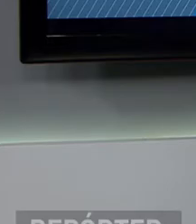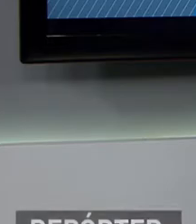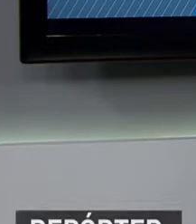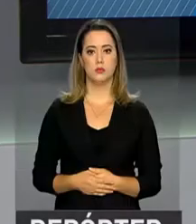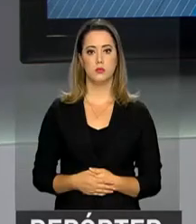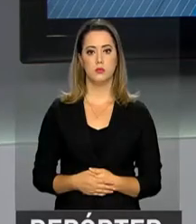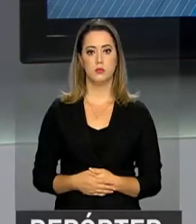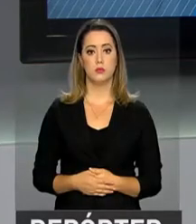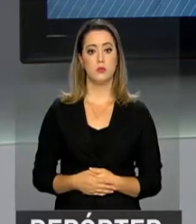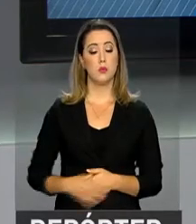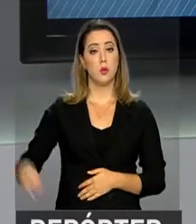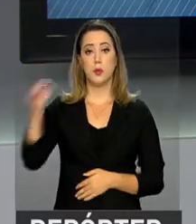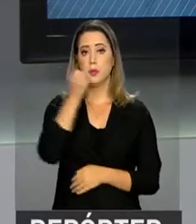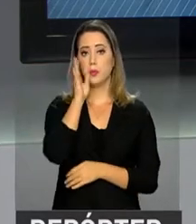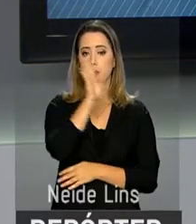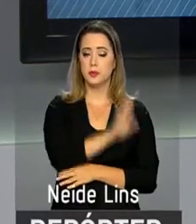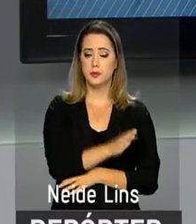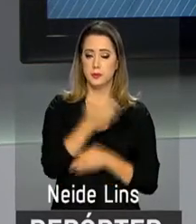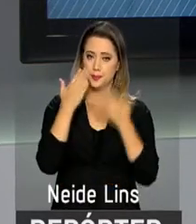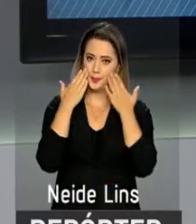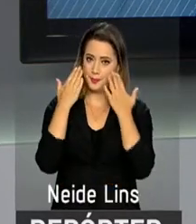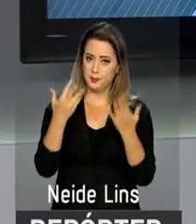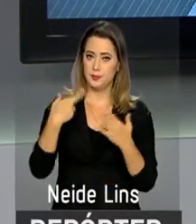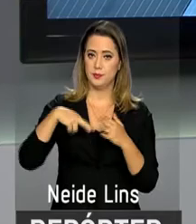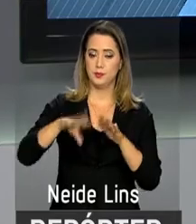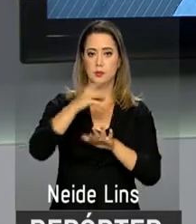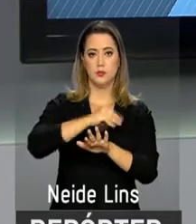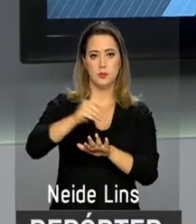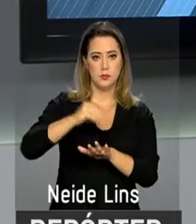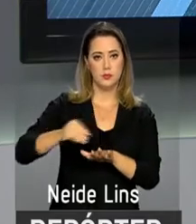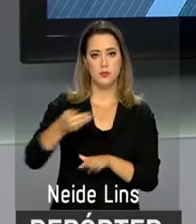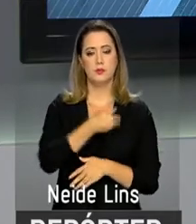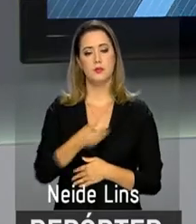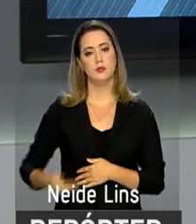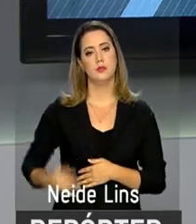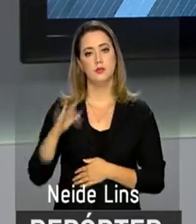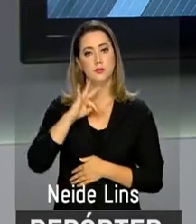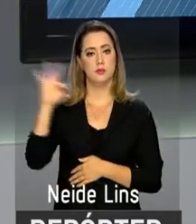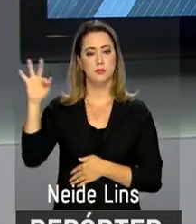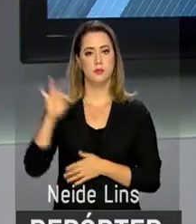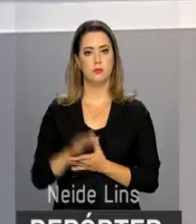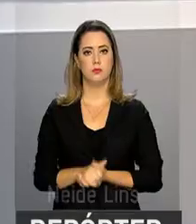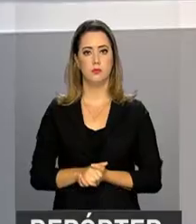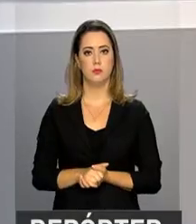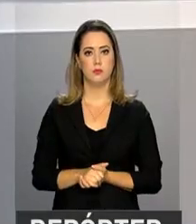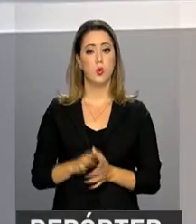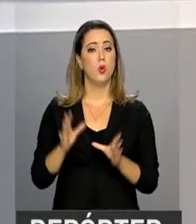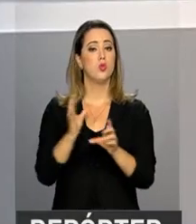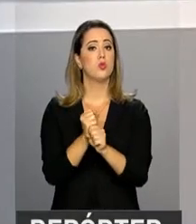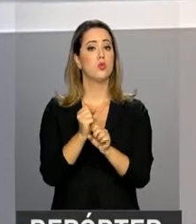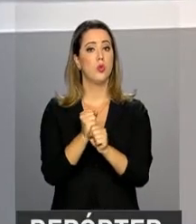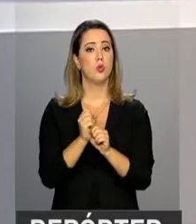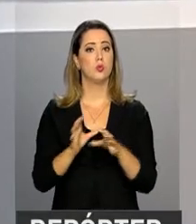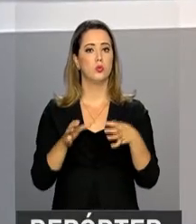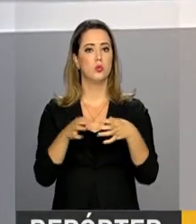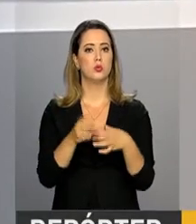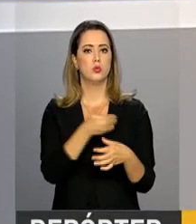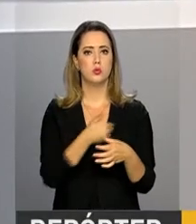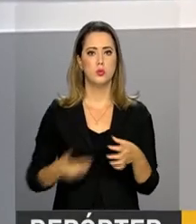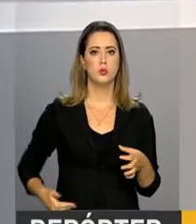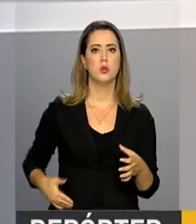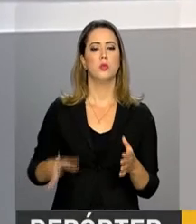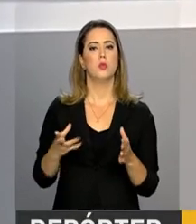olá boa tarde começa o repórter nbr com as notícias do governo federal as contas do setor público consolidado